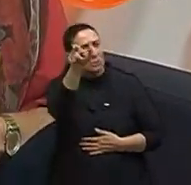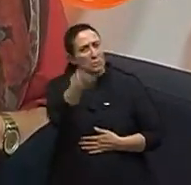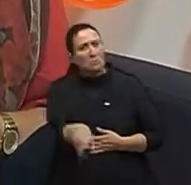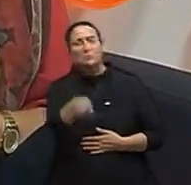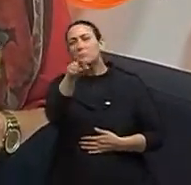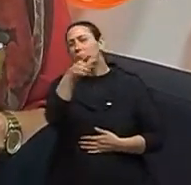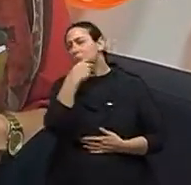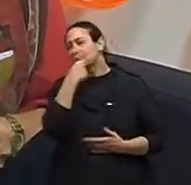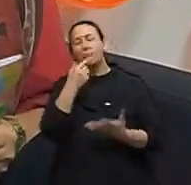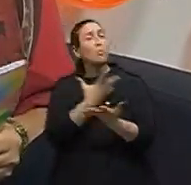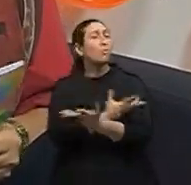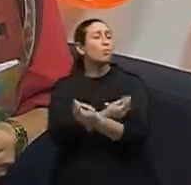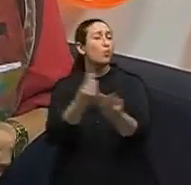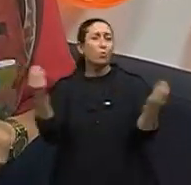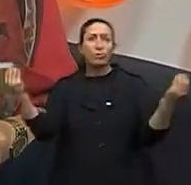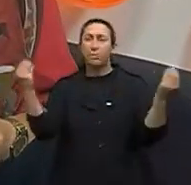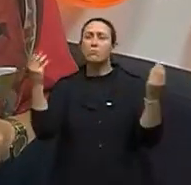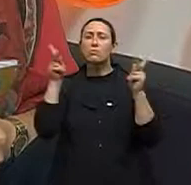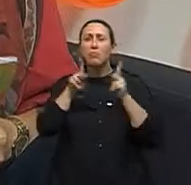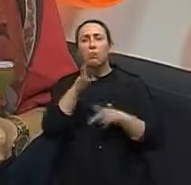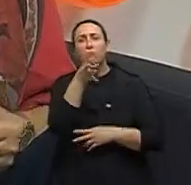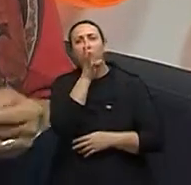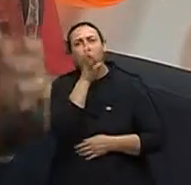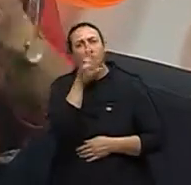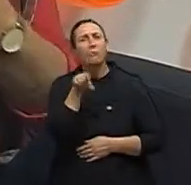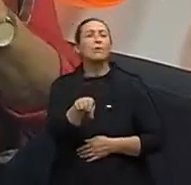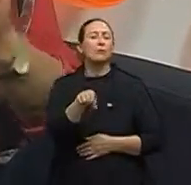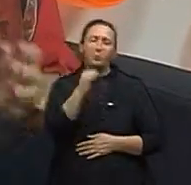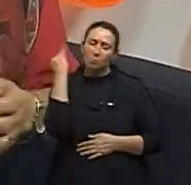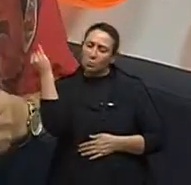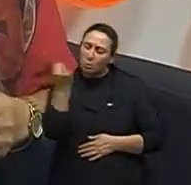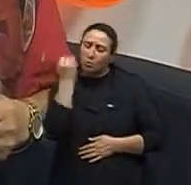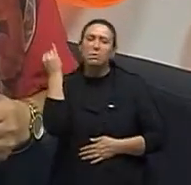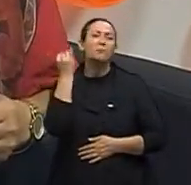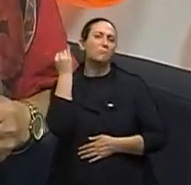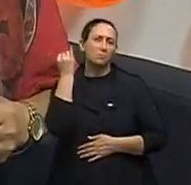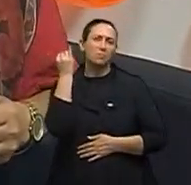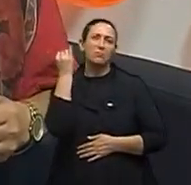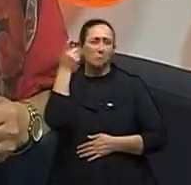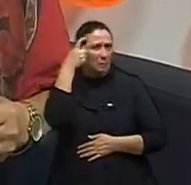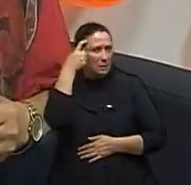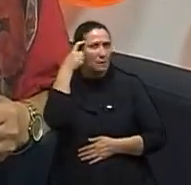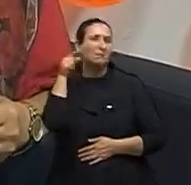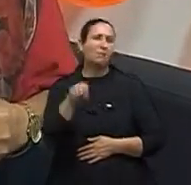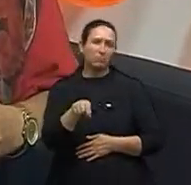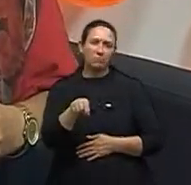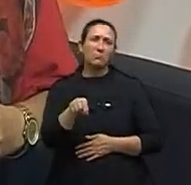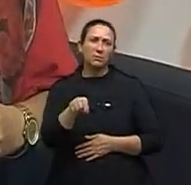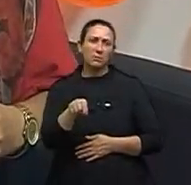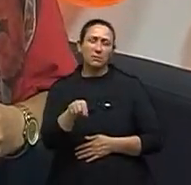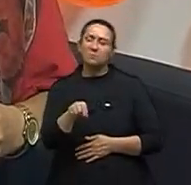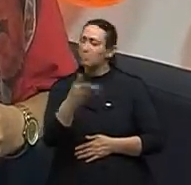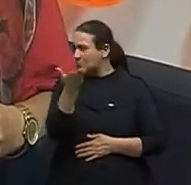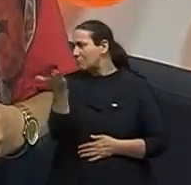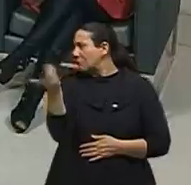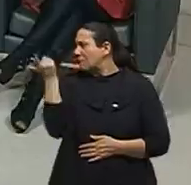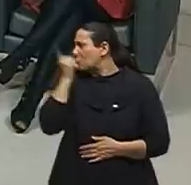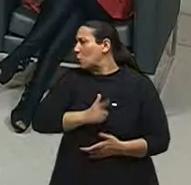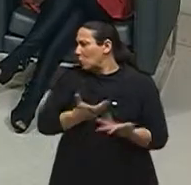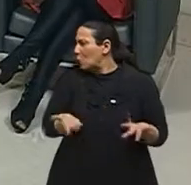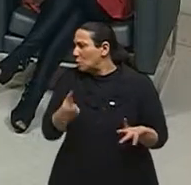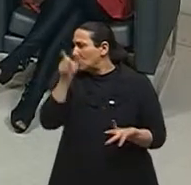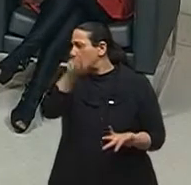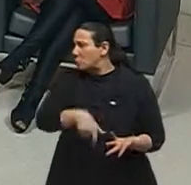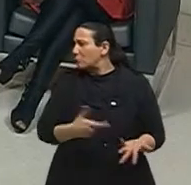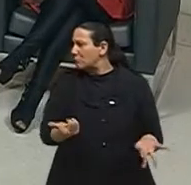colaborando com milhares de pessoas aqui no programa que vão vão te ver e que vão pensar né Doutor eh ele é um vitorioso Sim